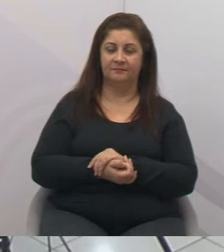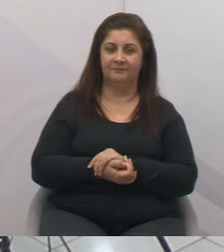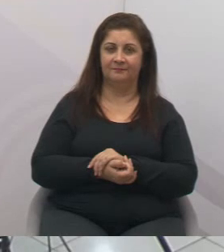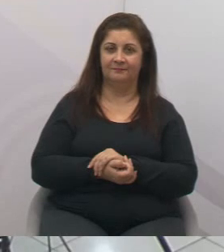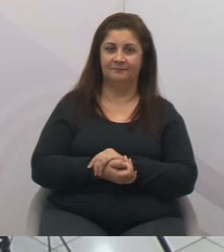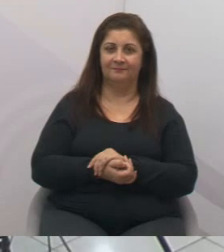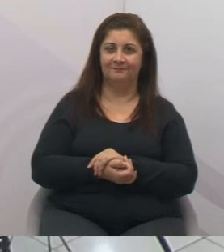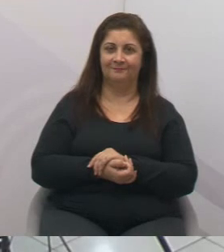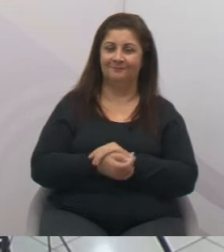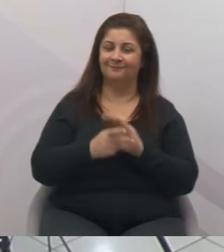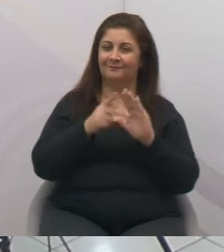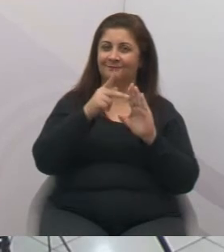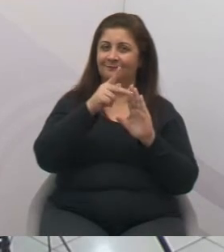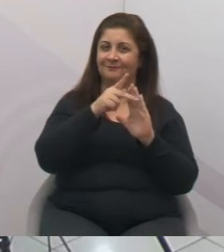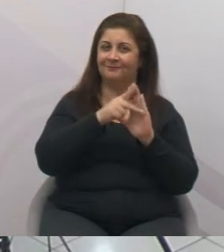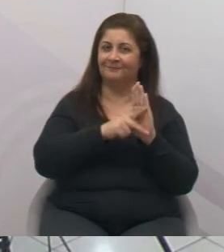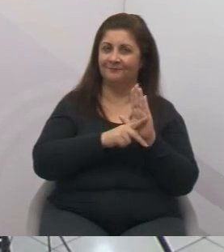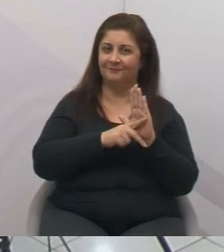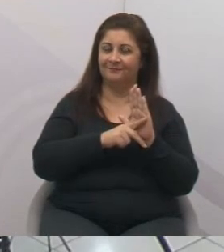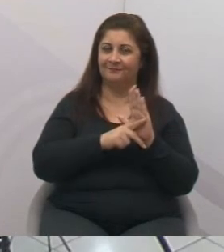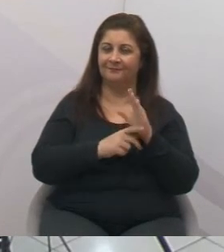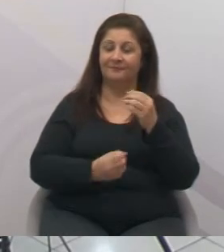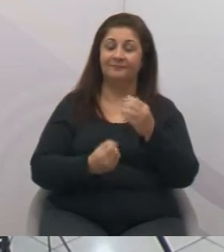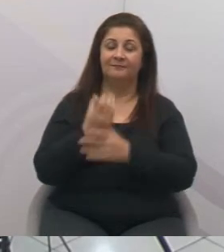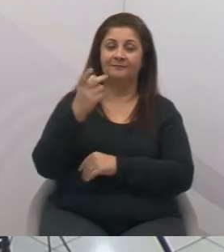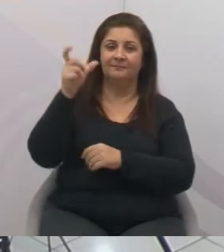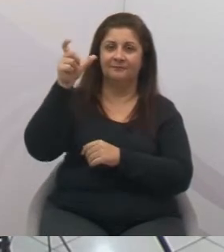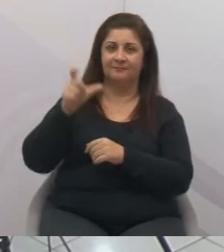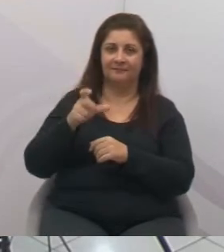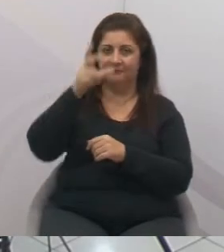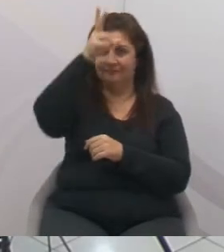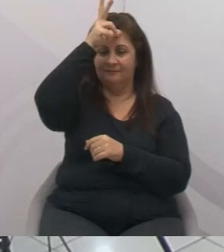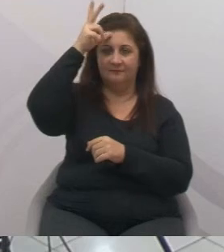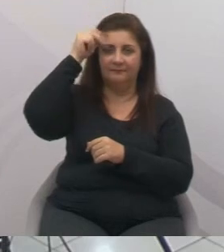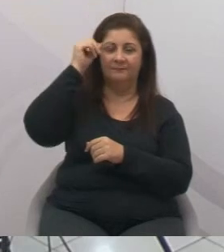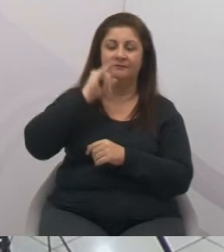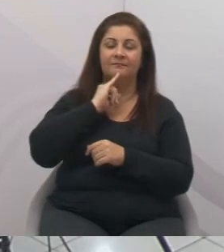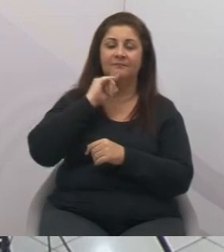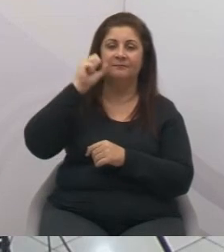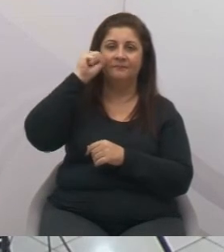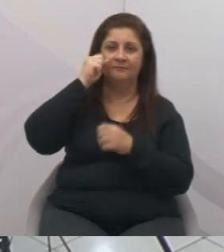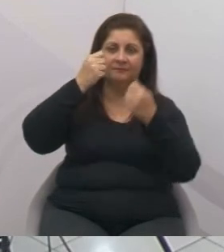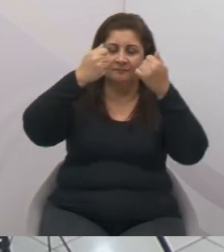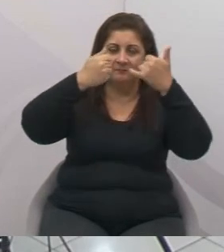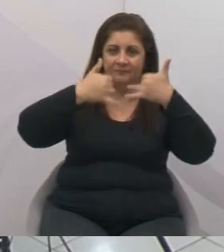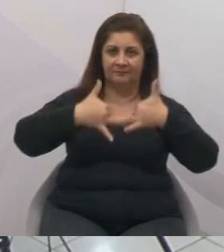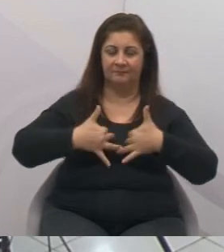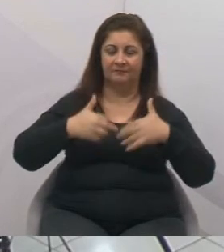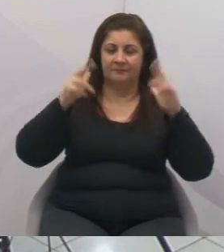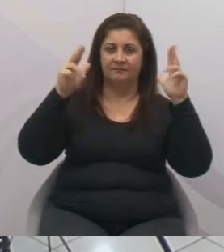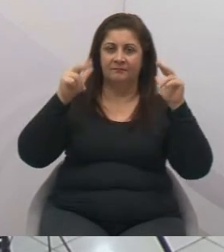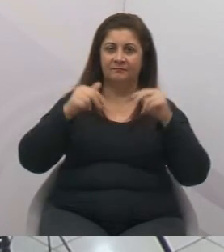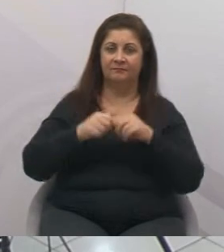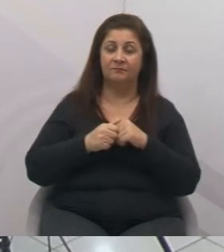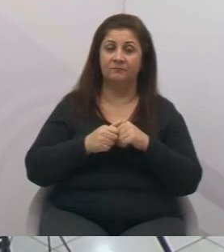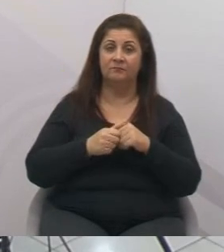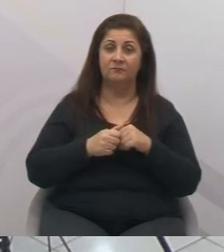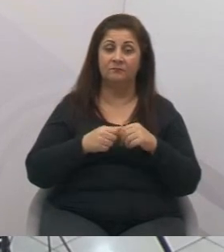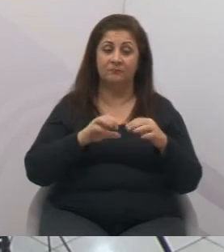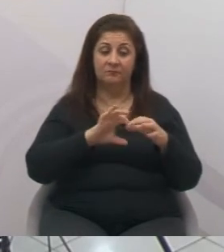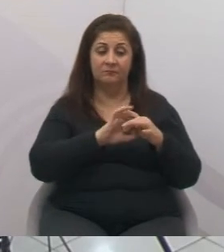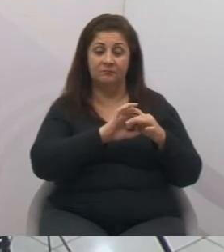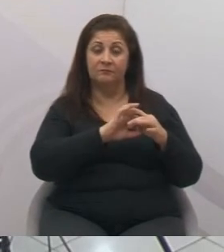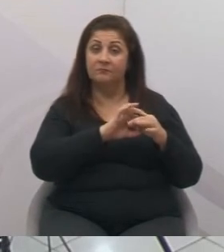Projeto de autoria do prefeito Isaías José de Santana dispõe sobre licenciamento ambiental